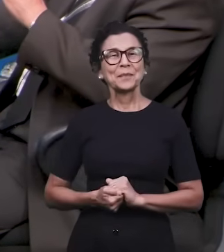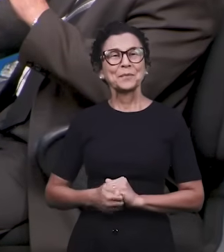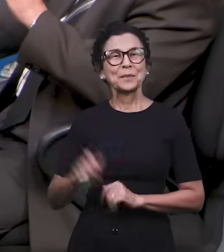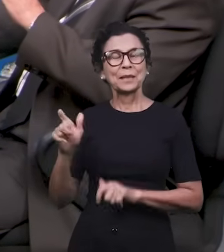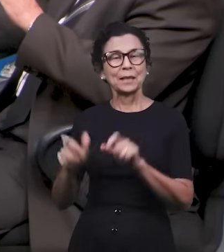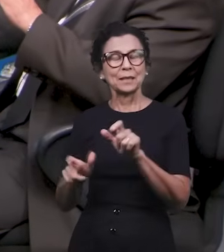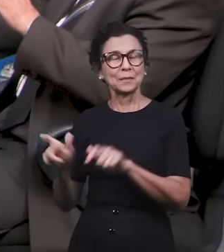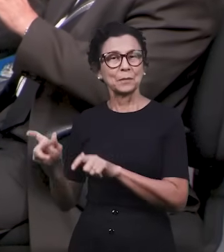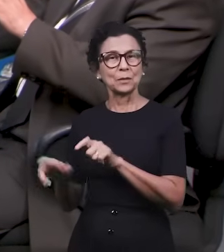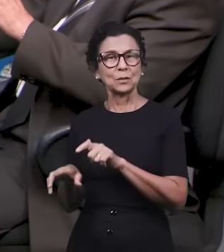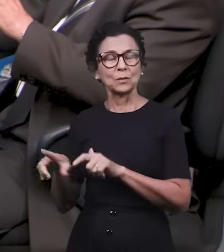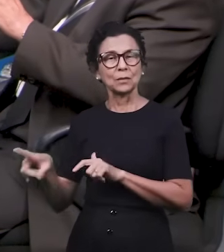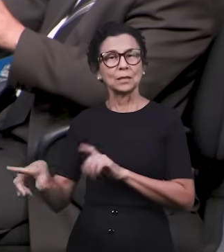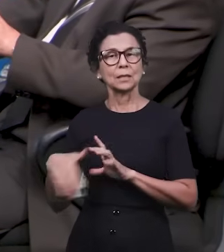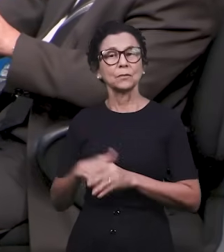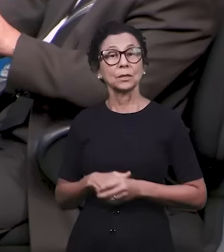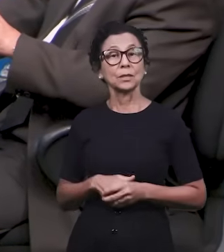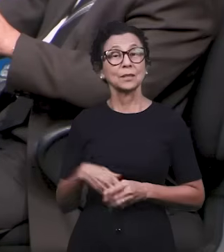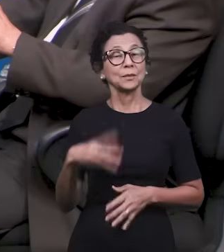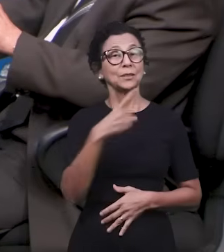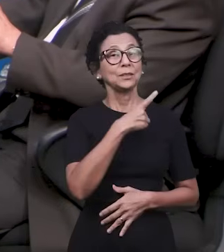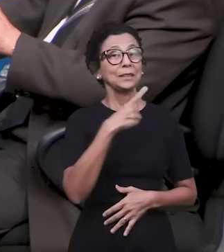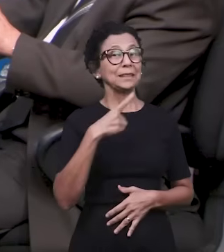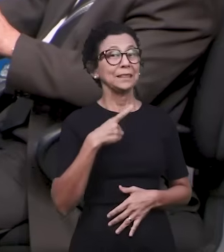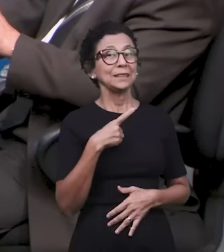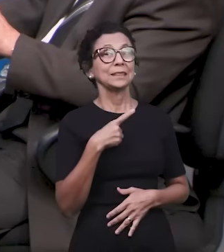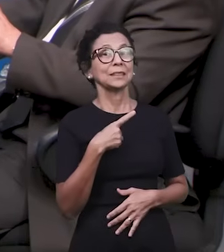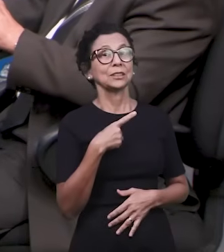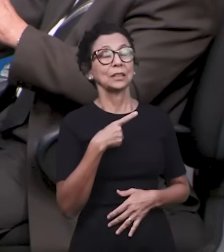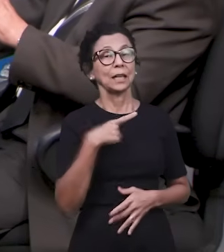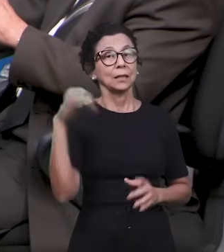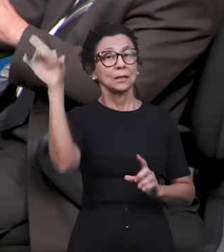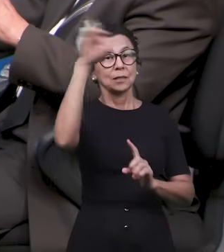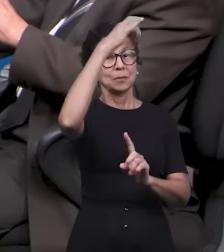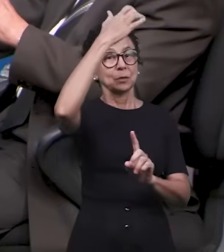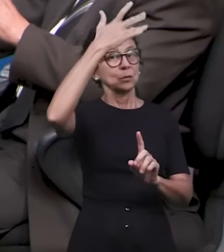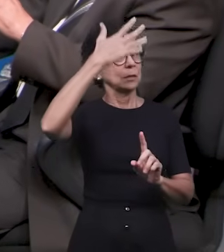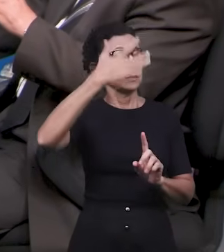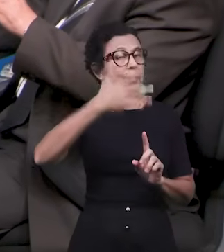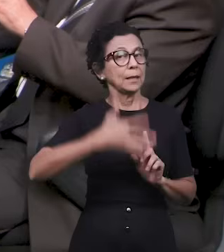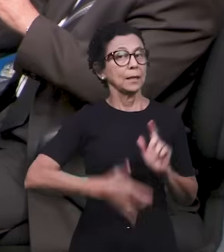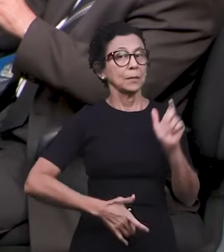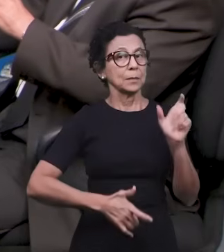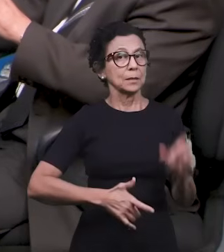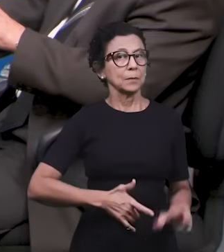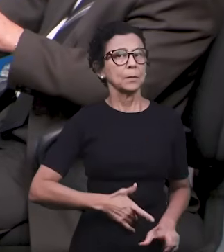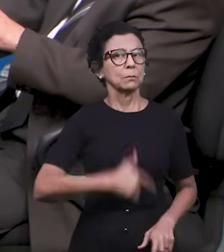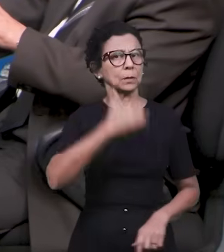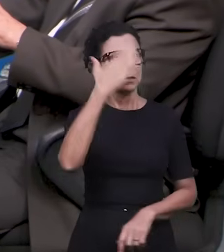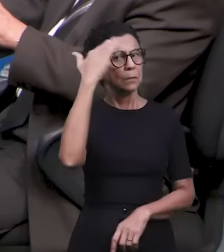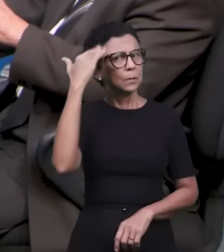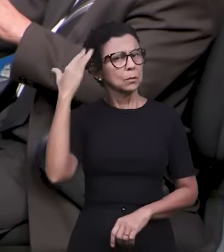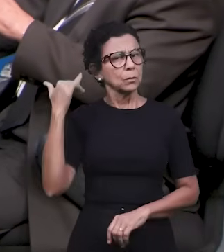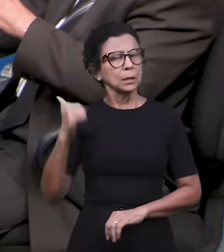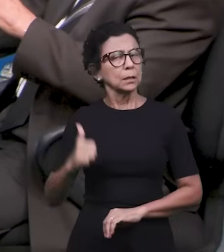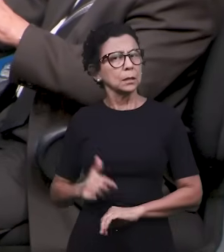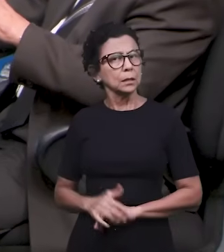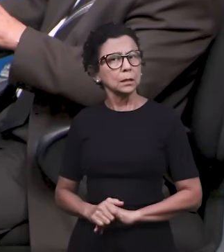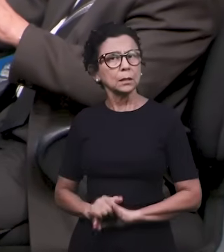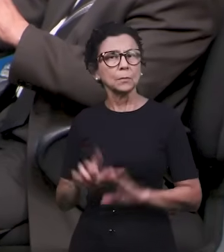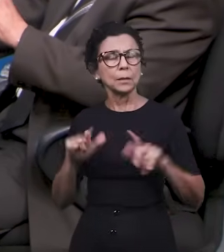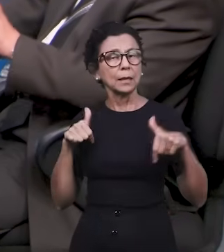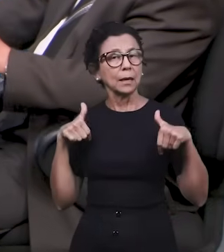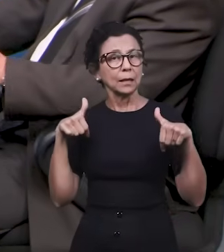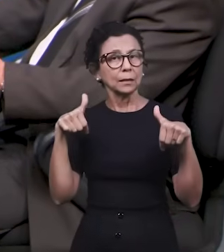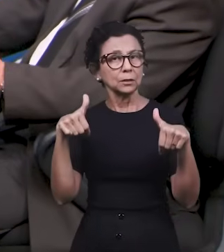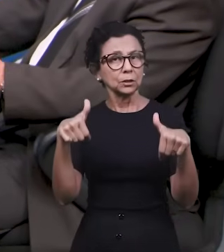vão dizer, não, esse diácono realmente ele é cheio do Espírito Santo. Ele é uma pessoa que ele tem sabedoria para agir no